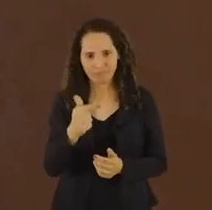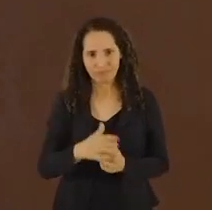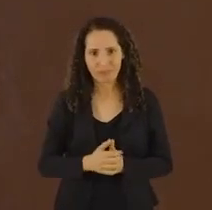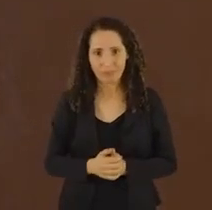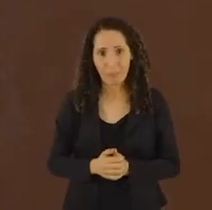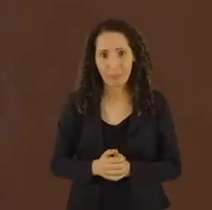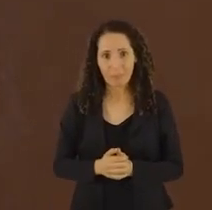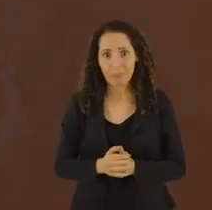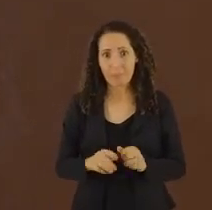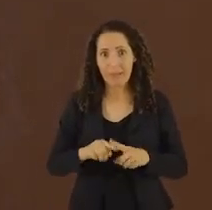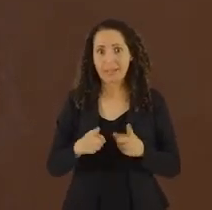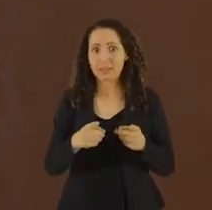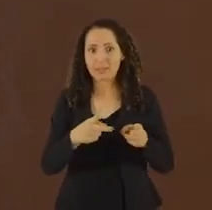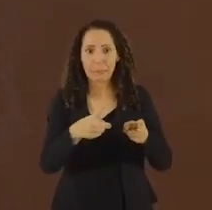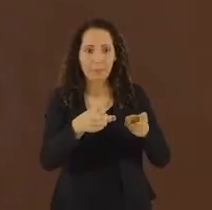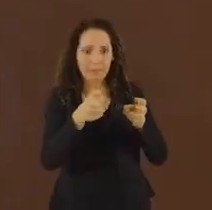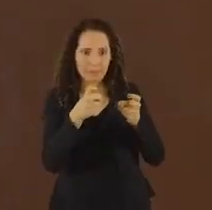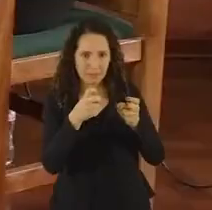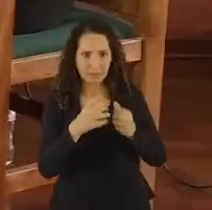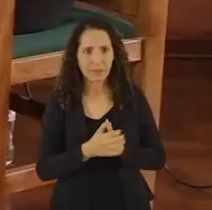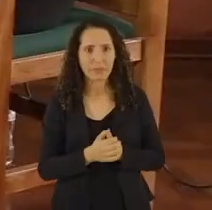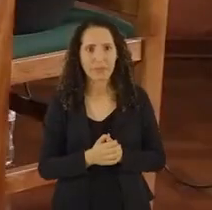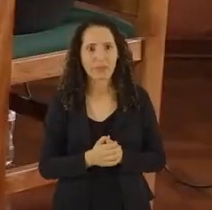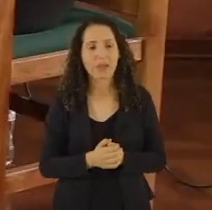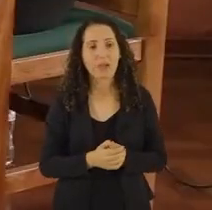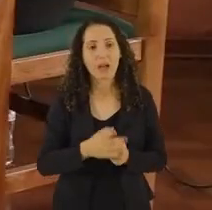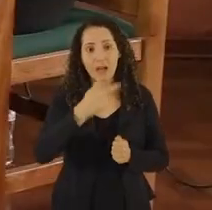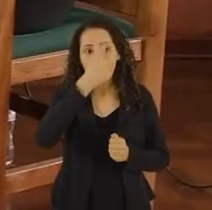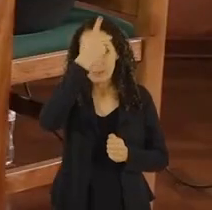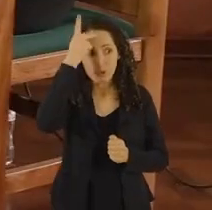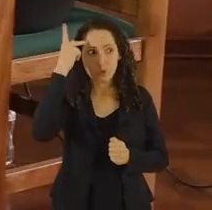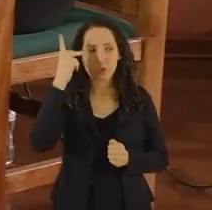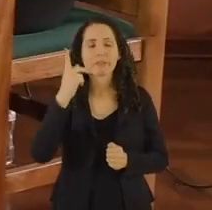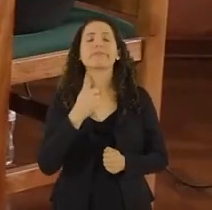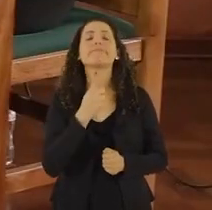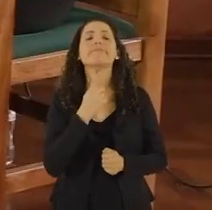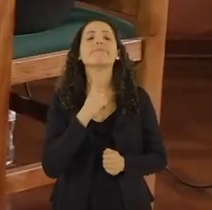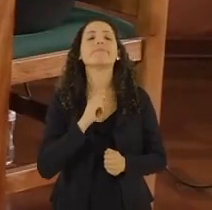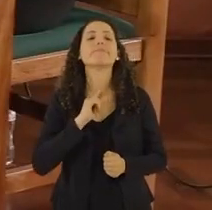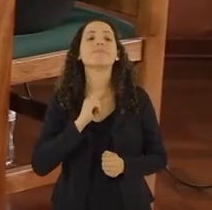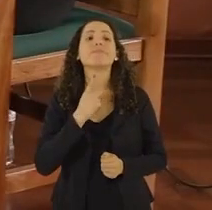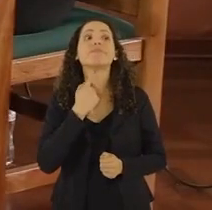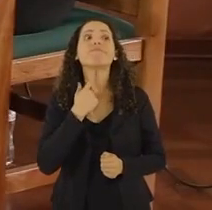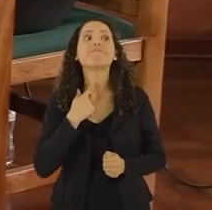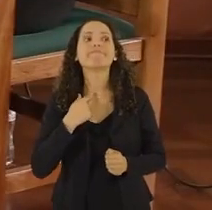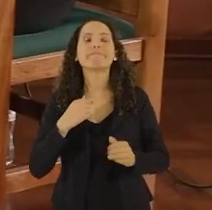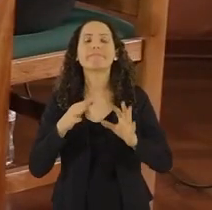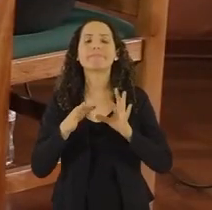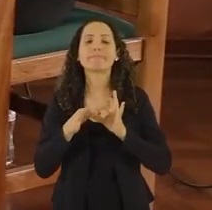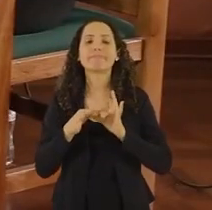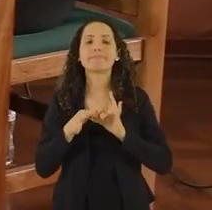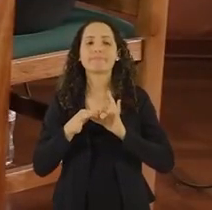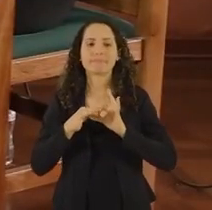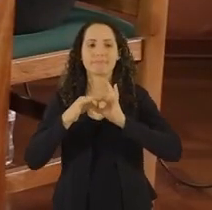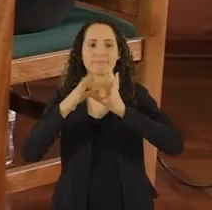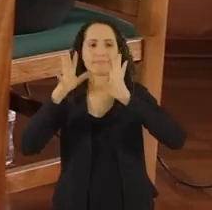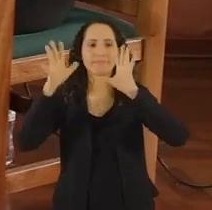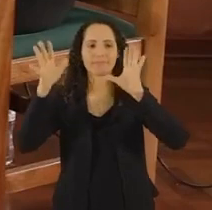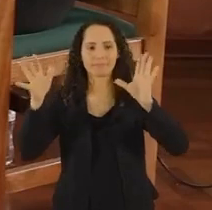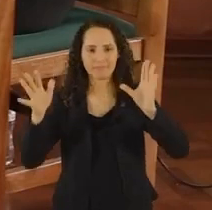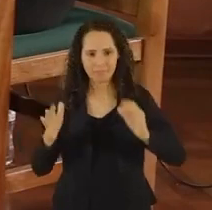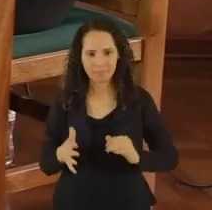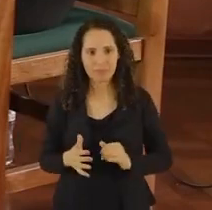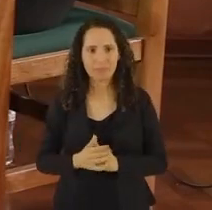as pessoas estão já demonstram como tendência um desejo muito grande de ter liberdade né